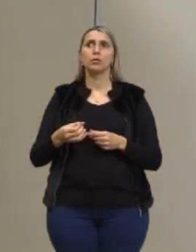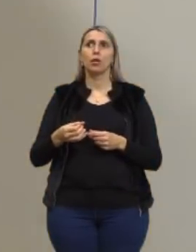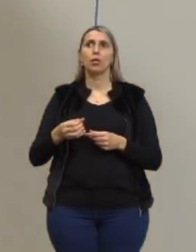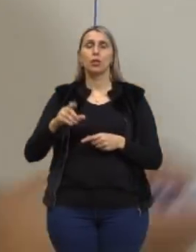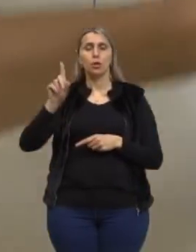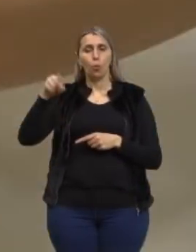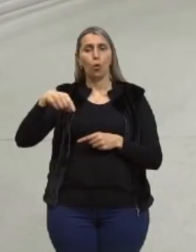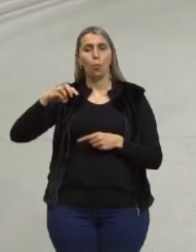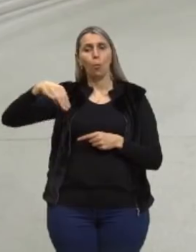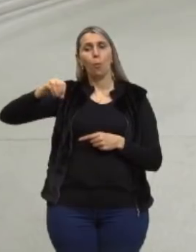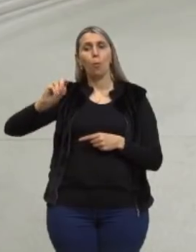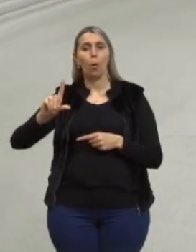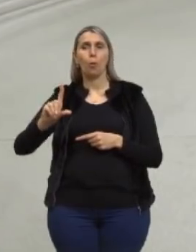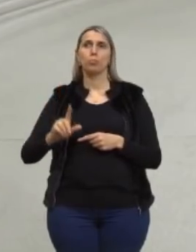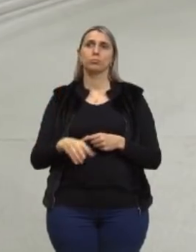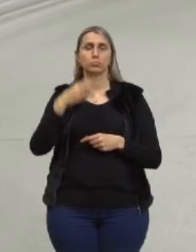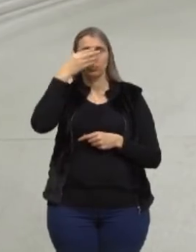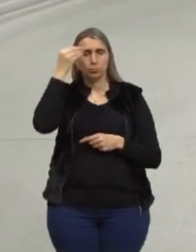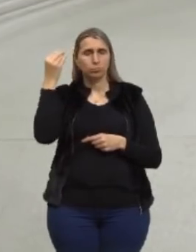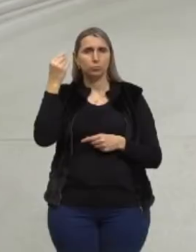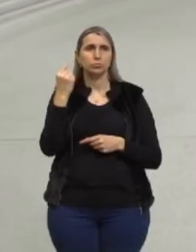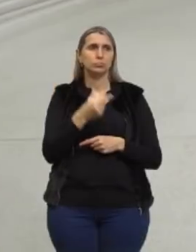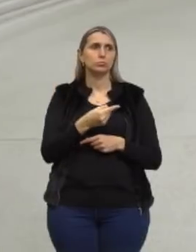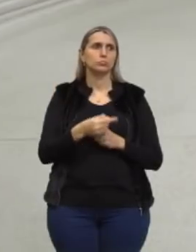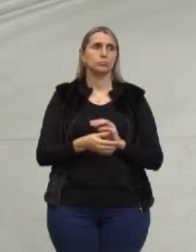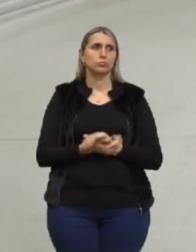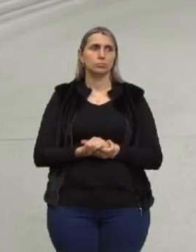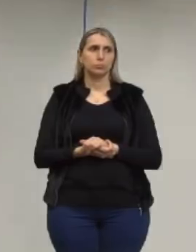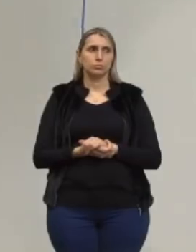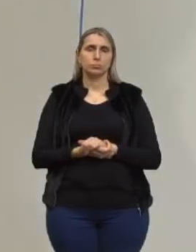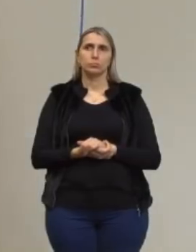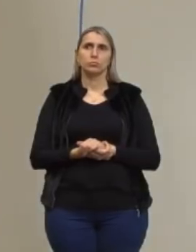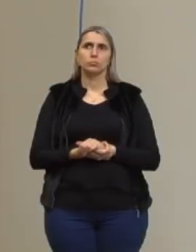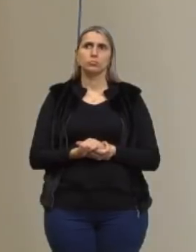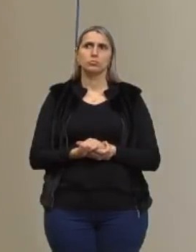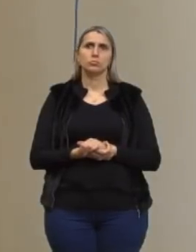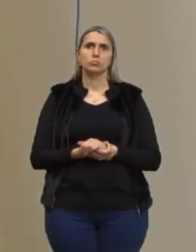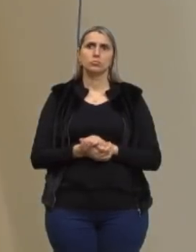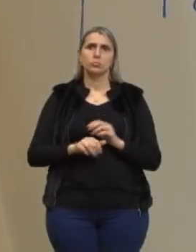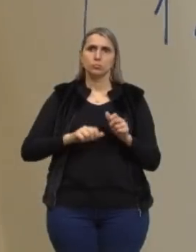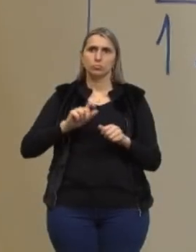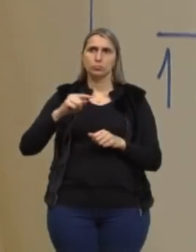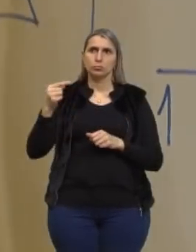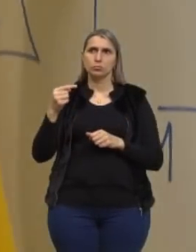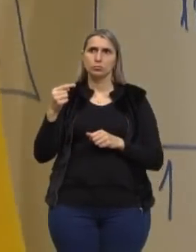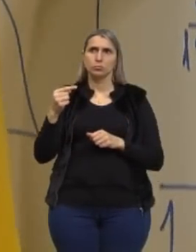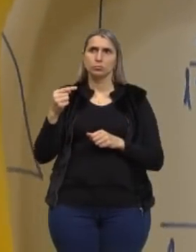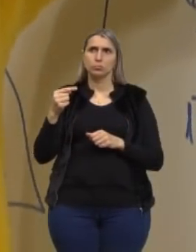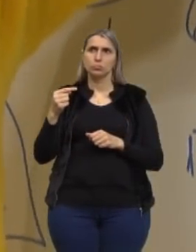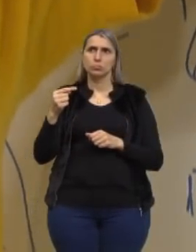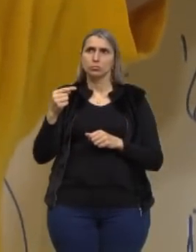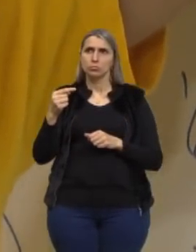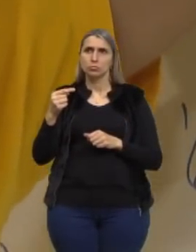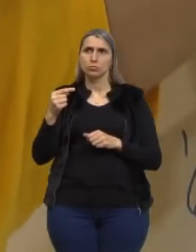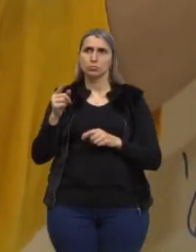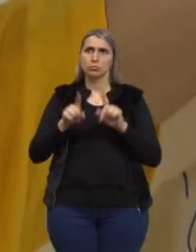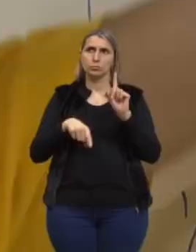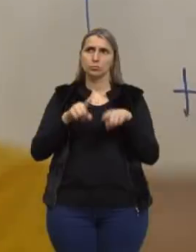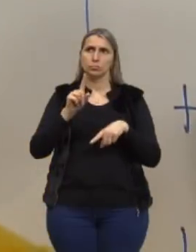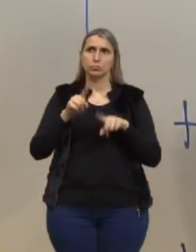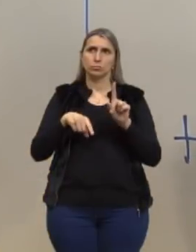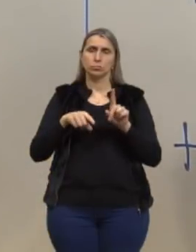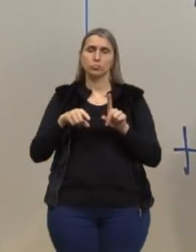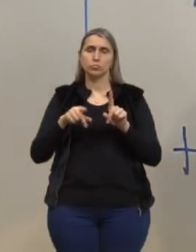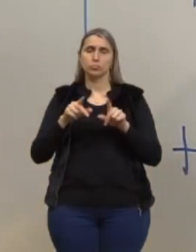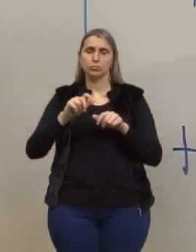não esqueçam ó isso daqui da onde vem esse sinal daqui ó pessoal era menos a entalpia dos meus